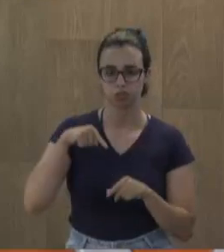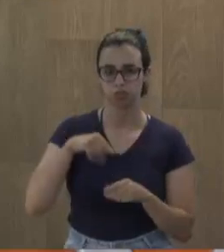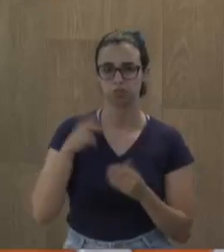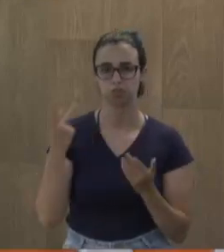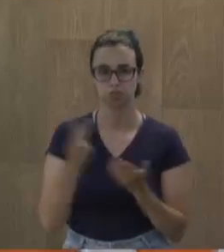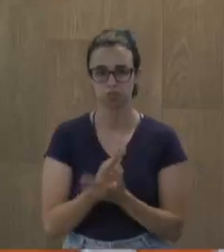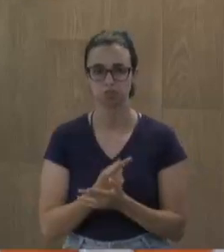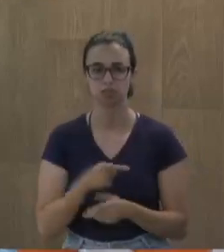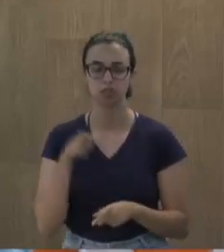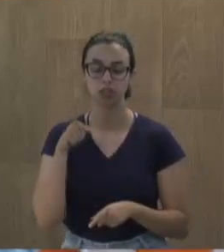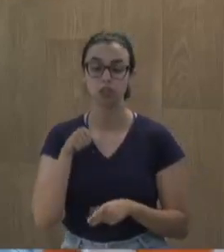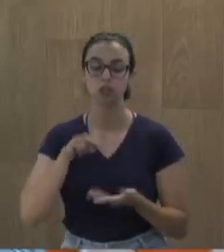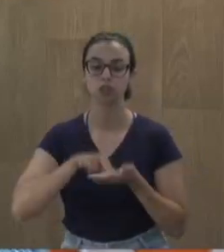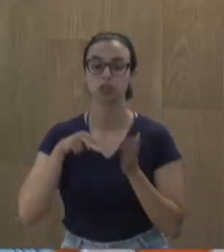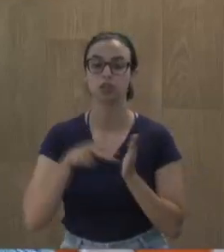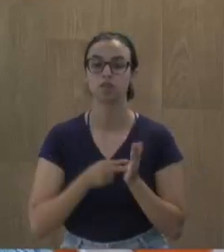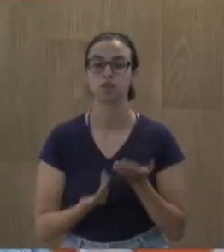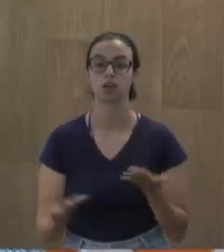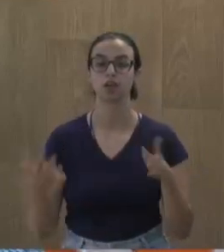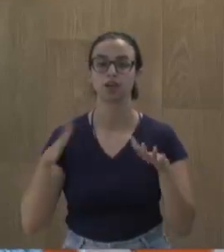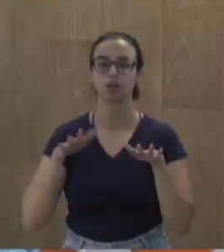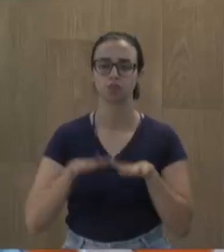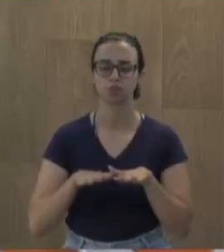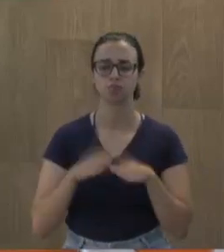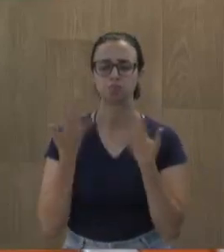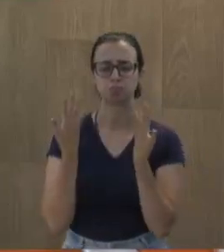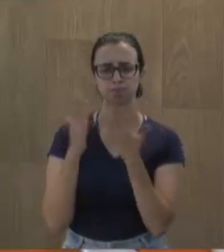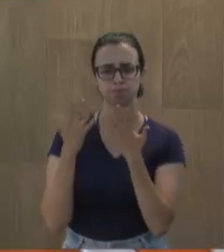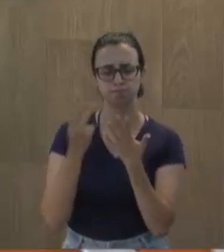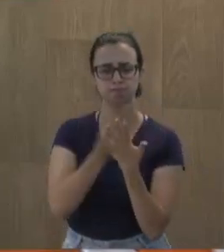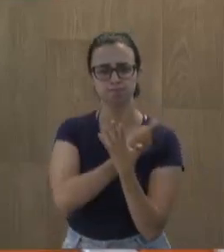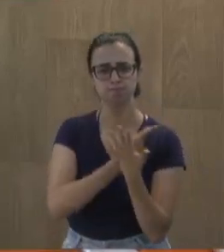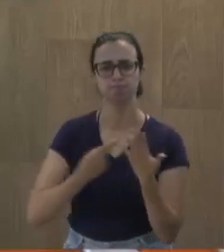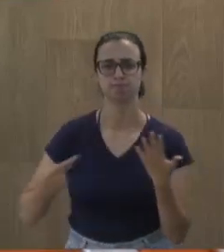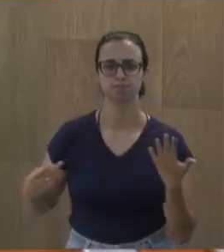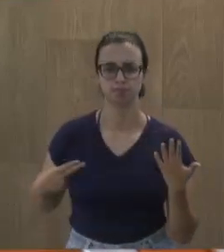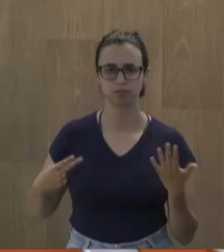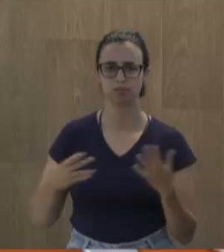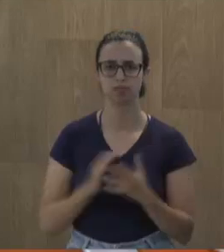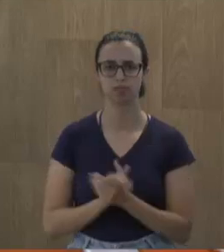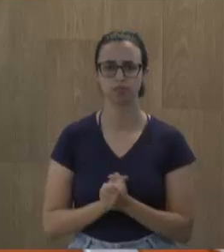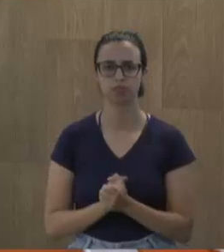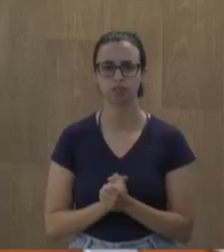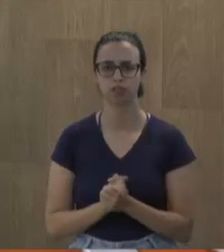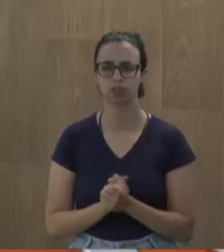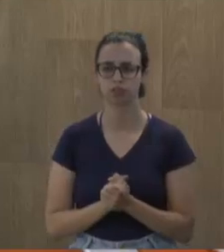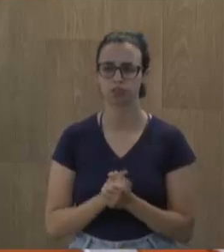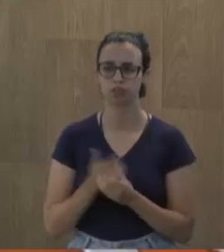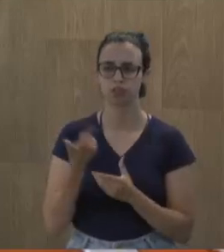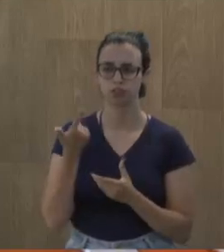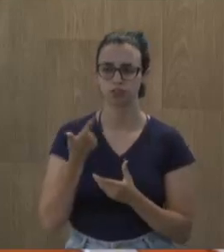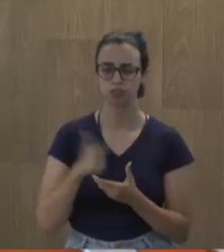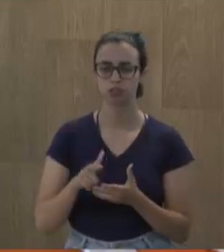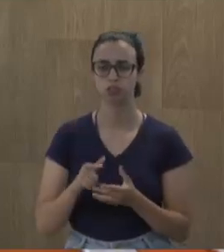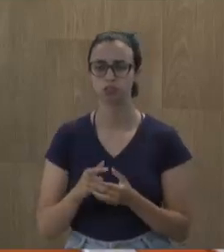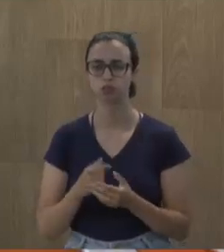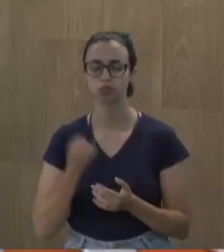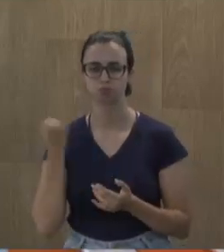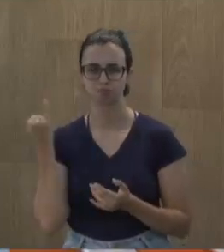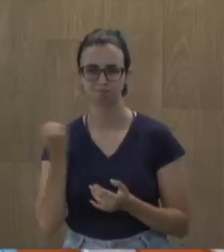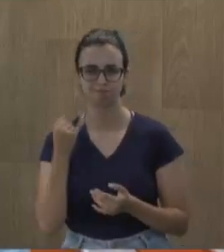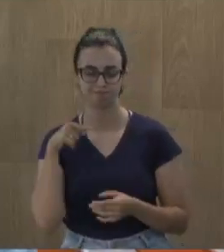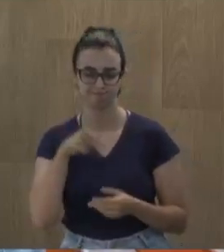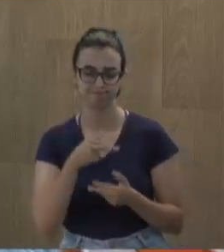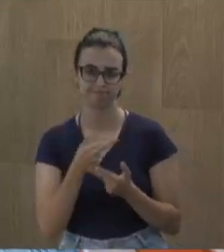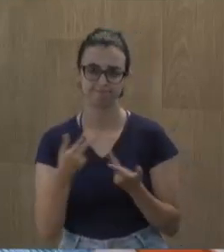Parabéns senhor presidente é pela atitude de trazer de volta algo tão importante para